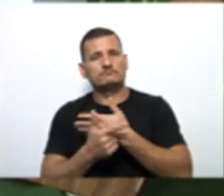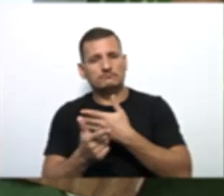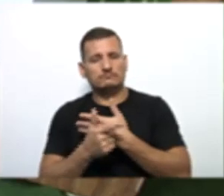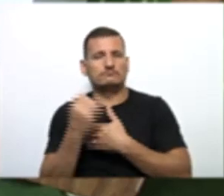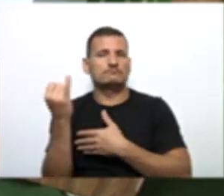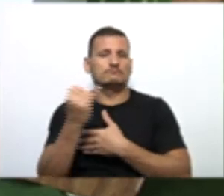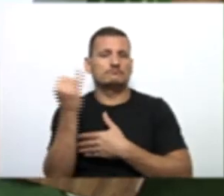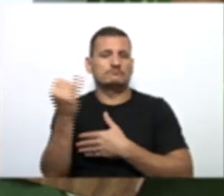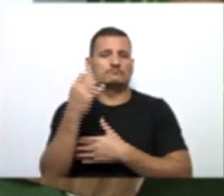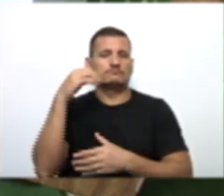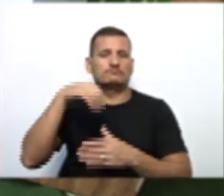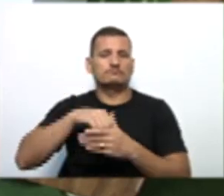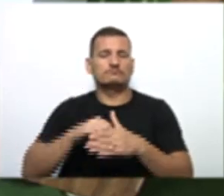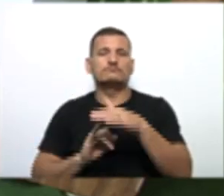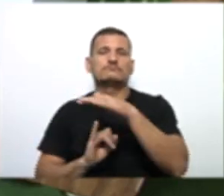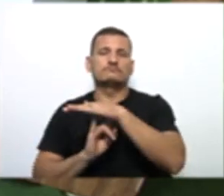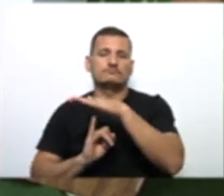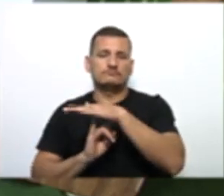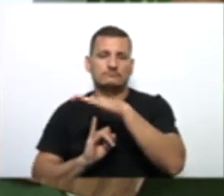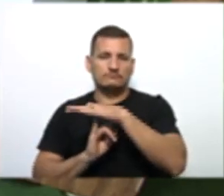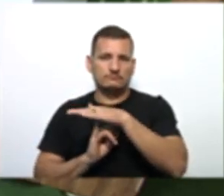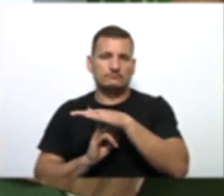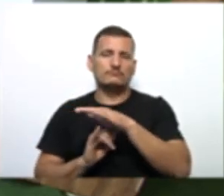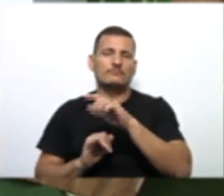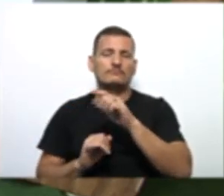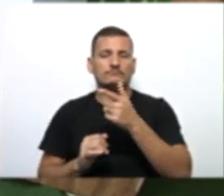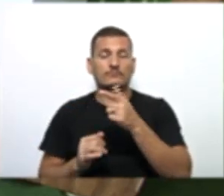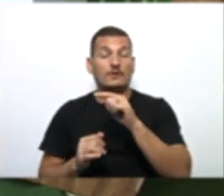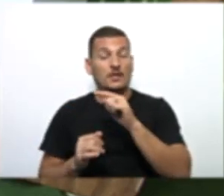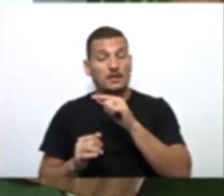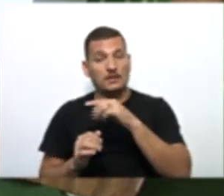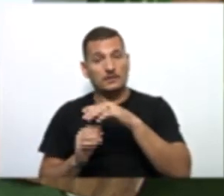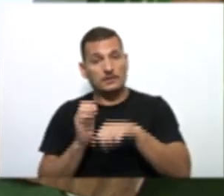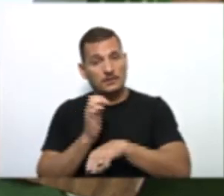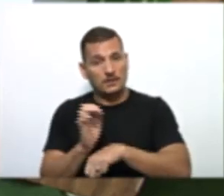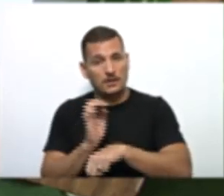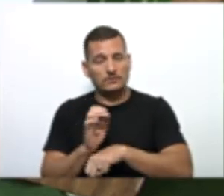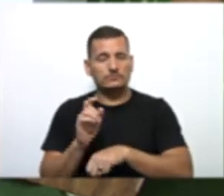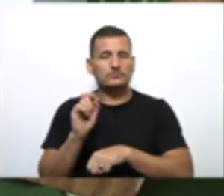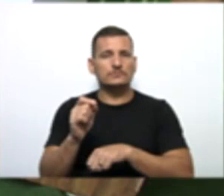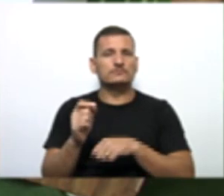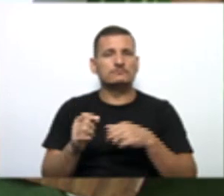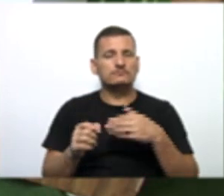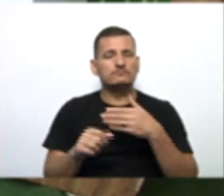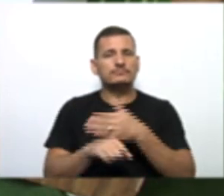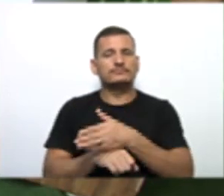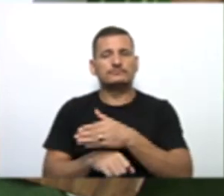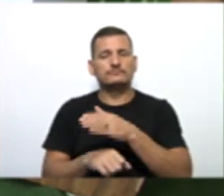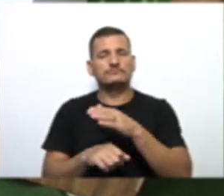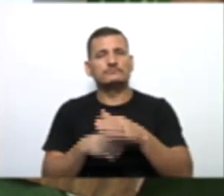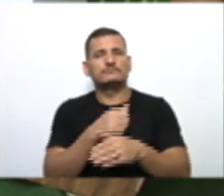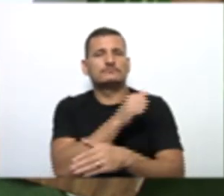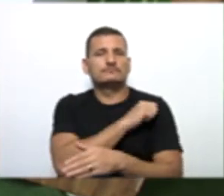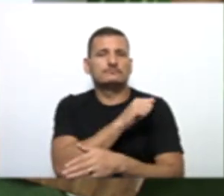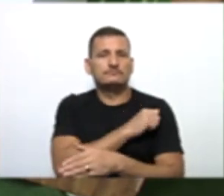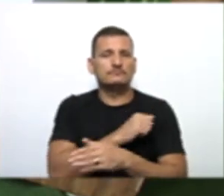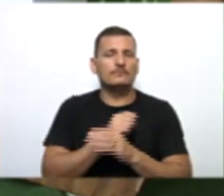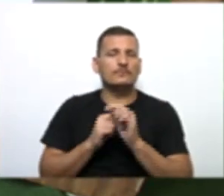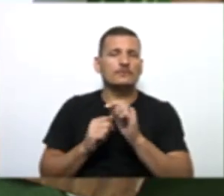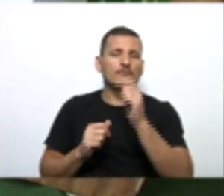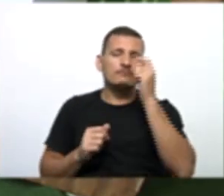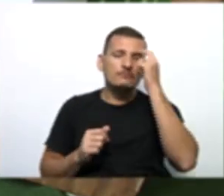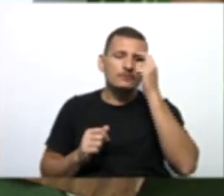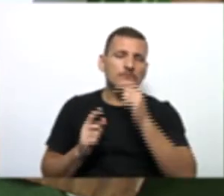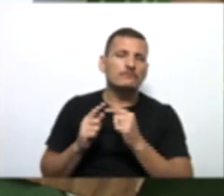na instituição e é um espaço, né, o estágio é um espaço onde o aluno ele pode se projetar dentro da instituição. É uma oportunidade, é uma